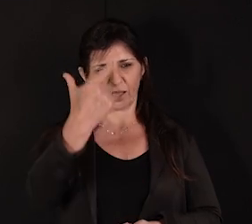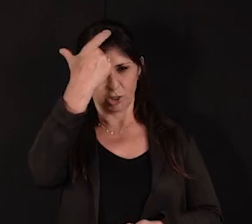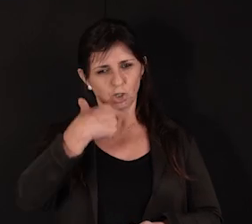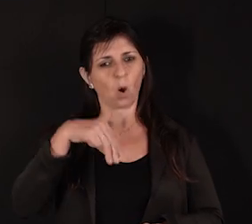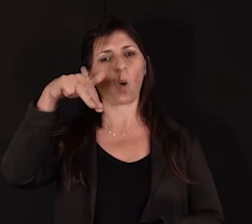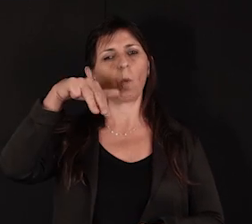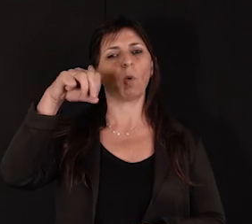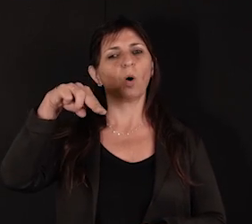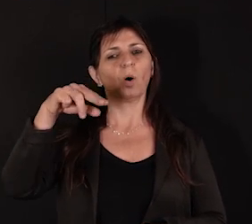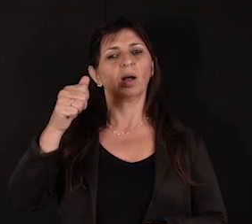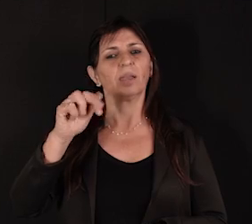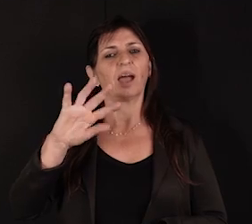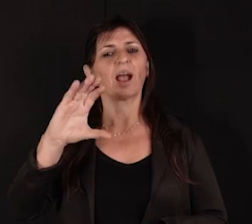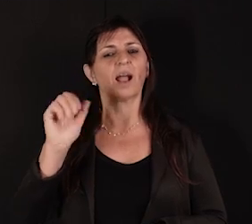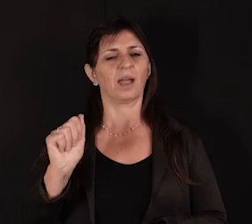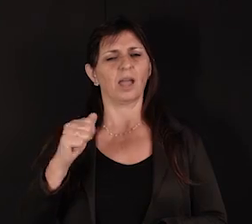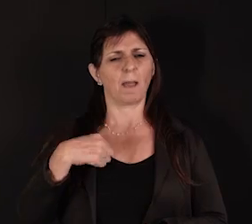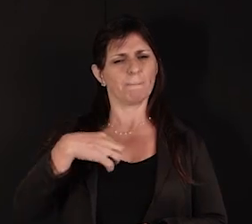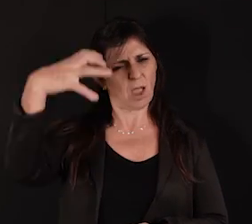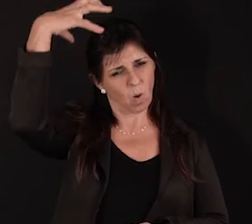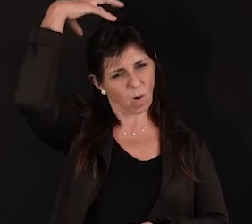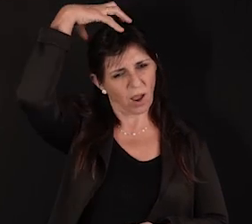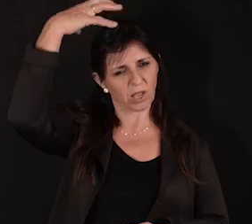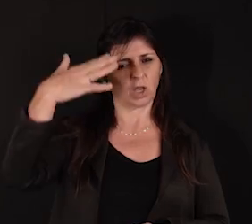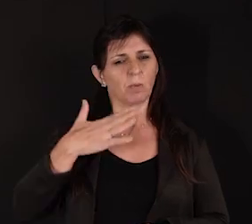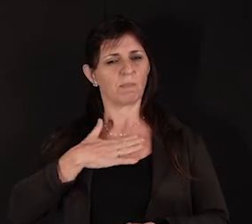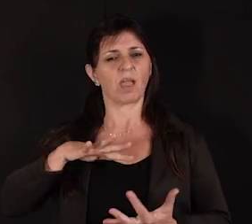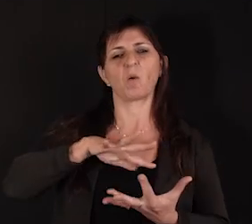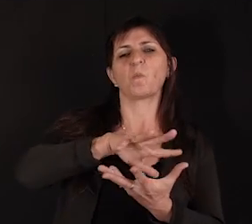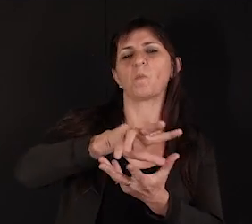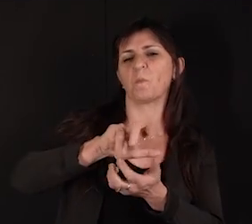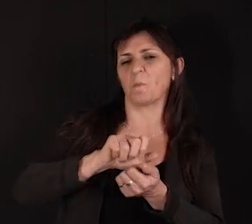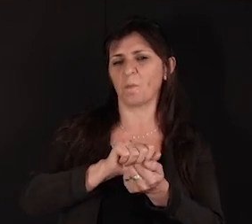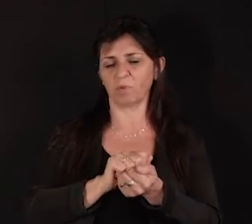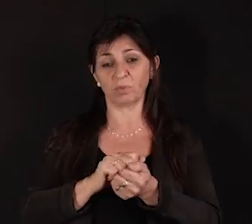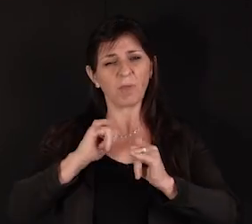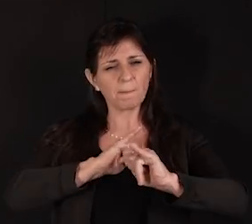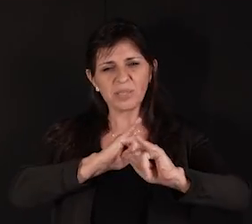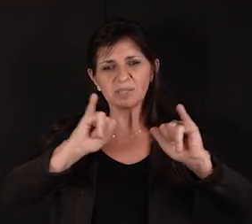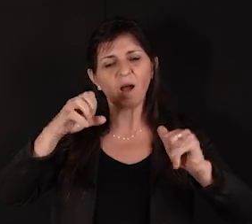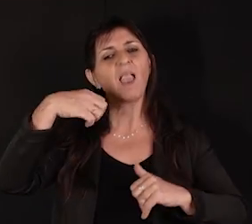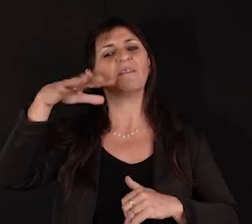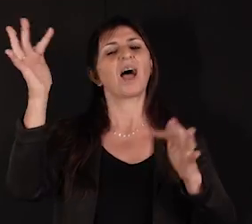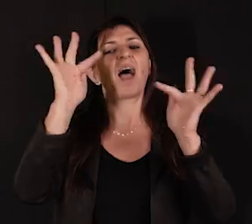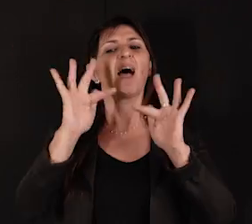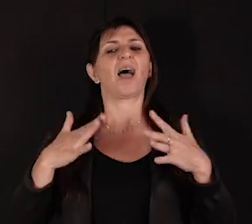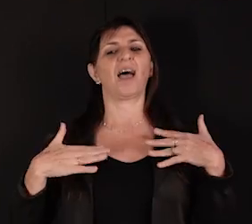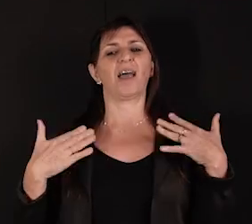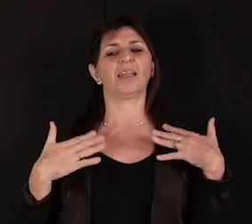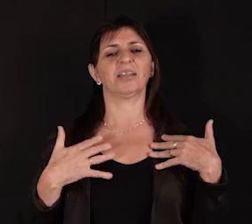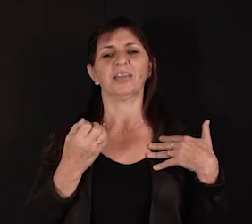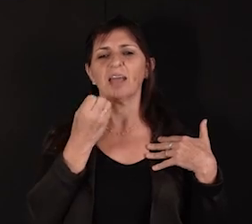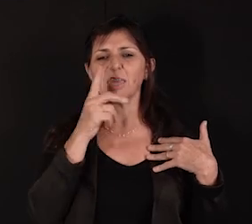Sou monarca. Meu reino é o mundo. Minha missão é levar a alegria e a boa